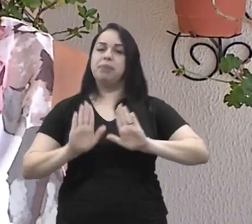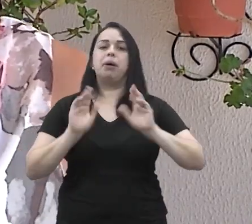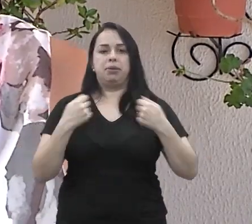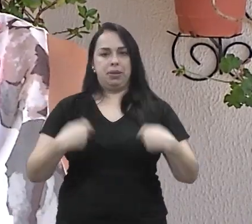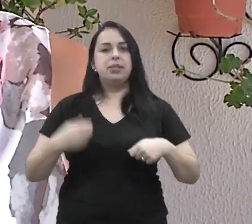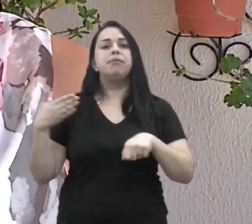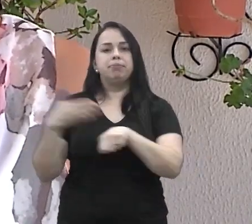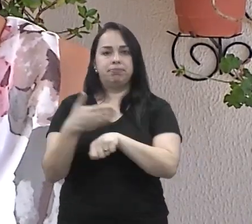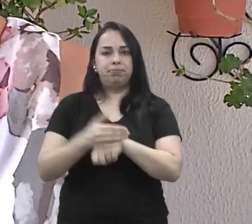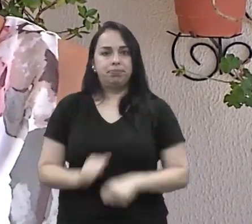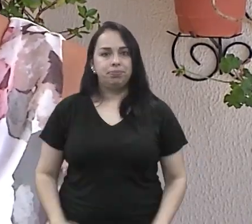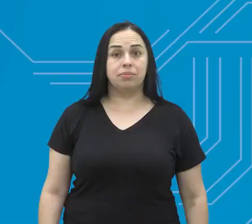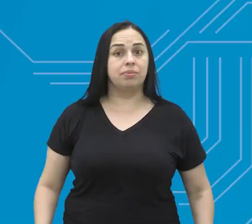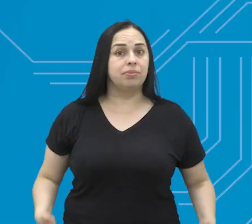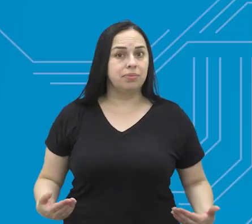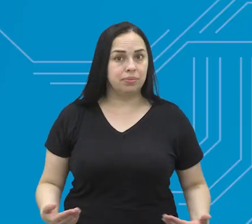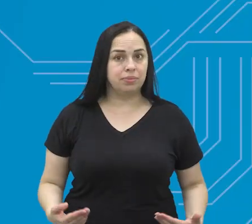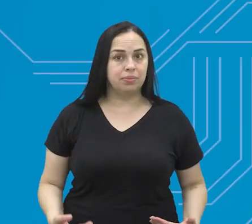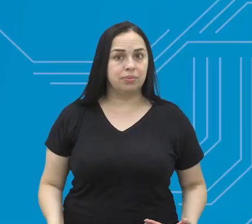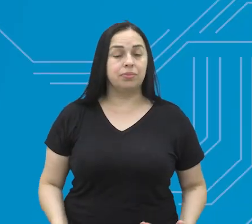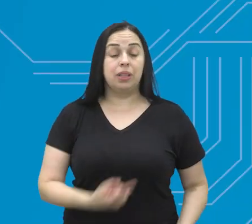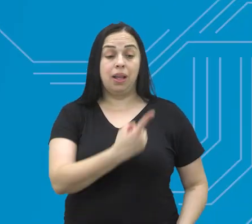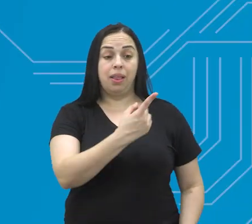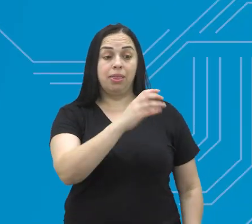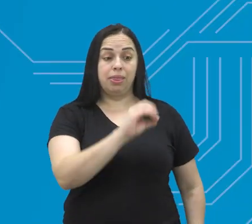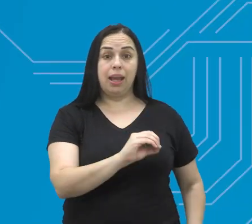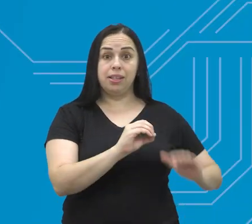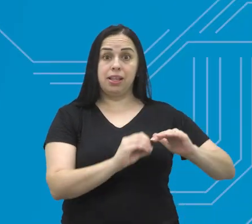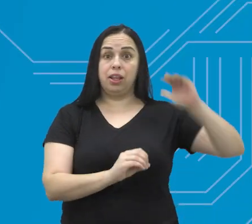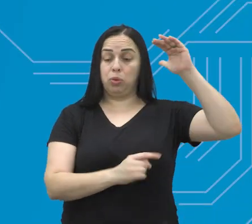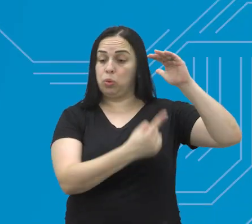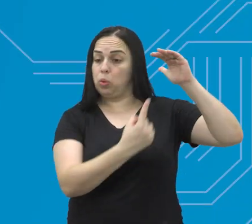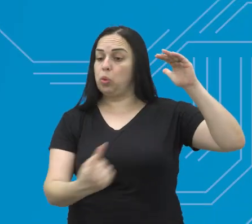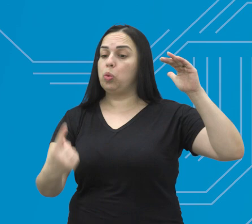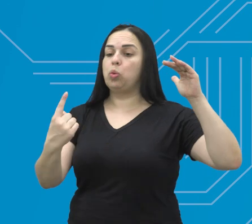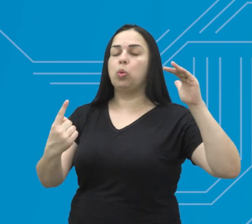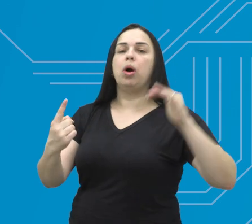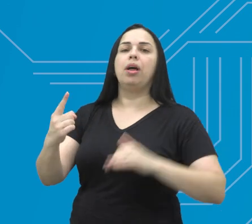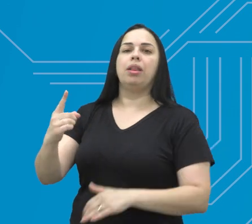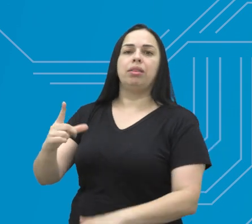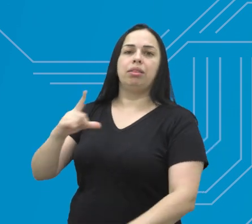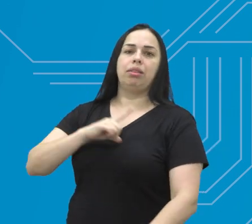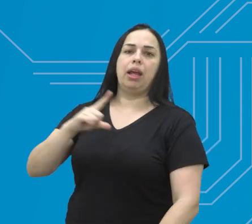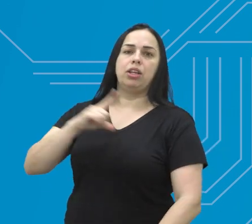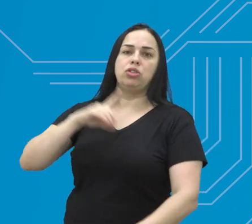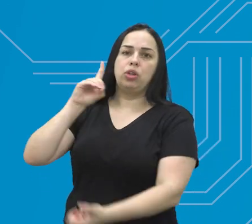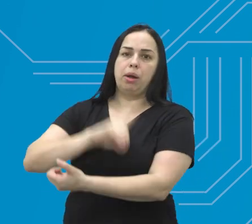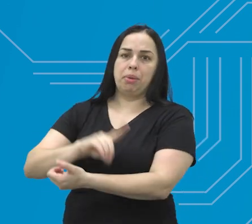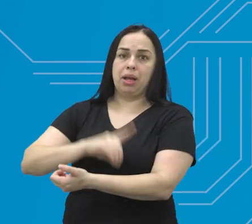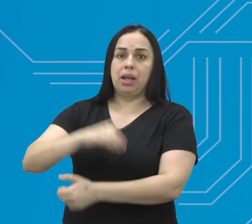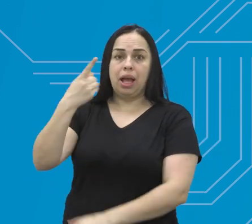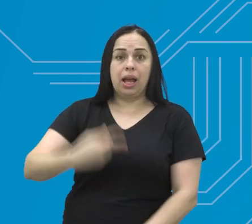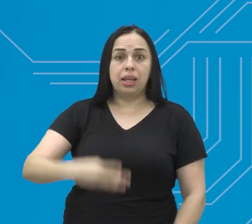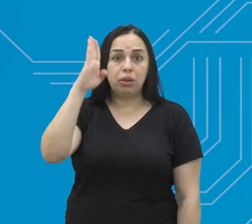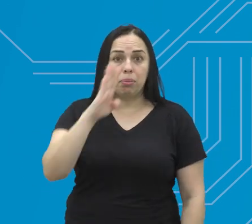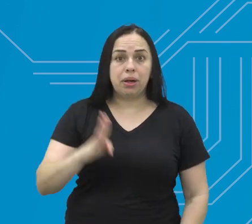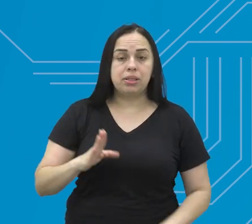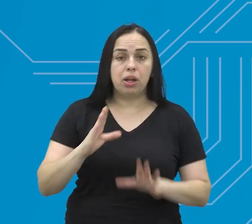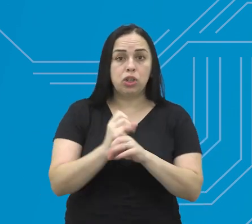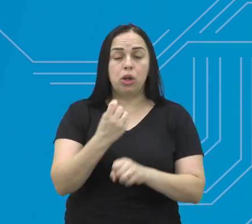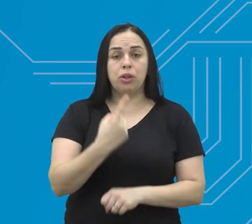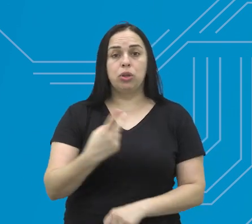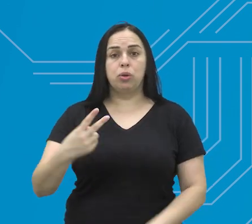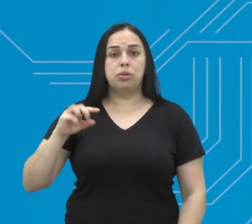prevenir, mas jamais deixar de ir. 1 em cada 10 adultos do mundo vive com diabetes. No Brasil, são 12 milhões